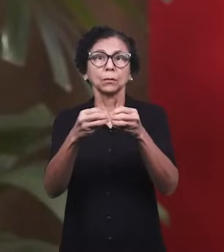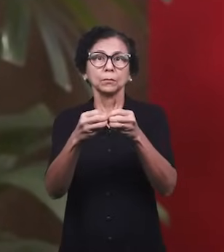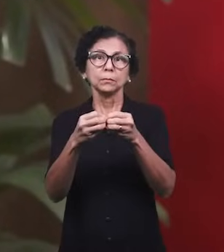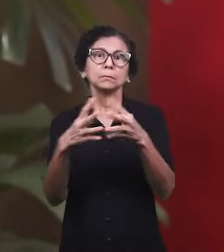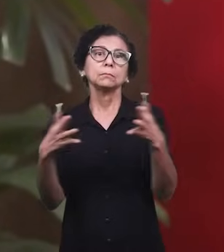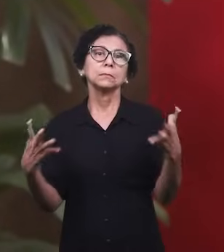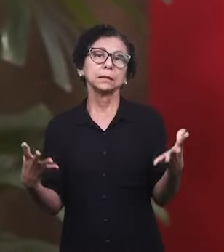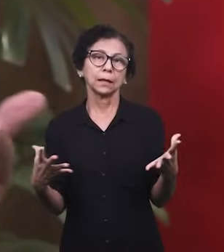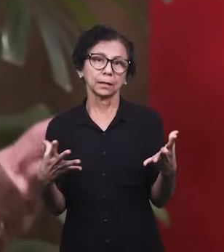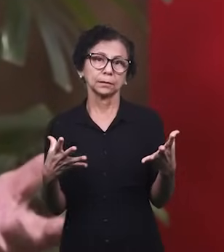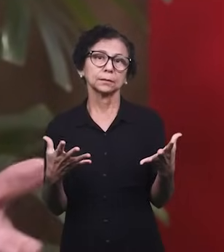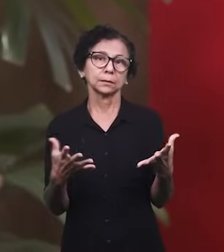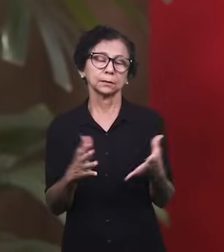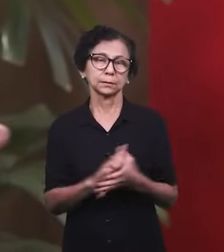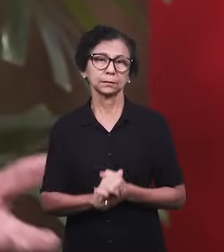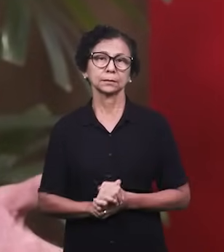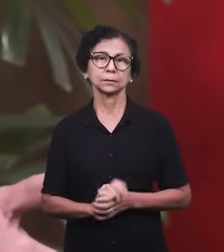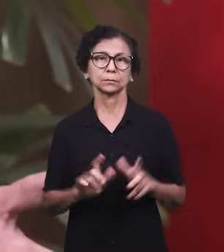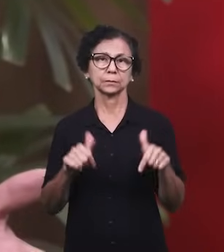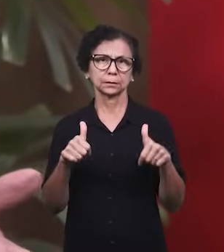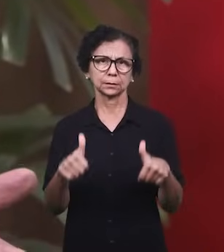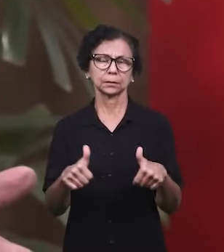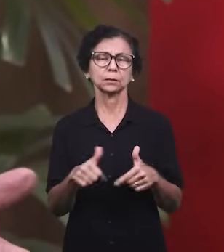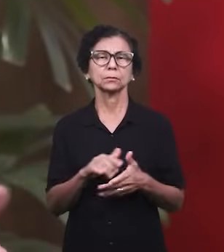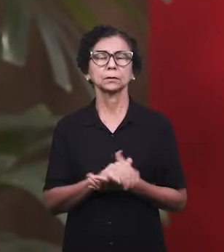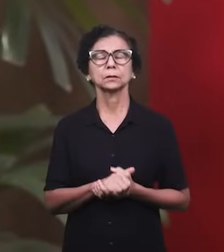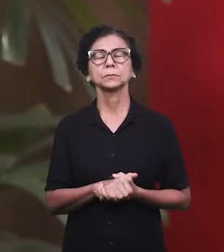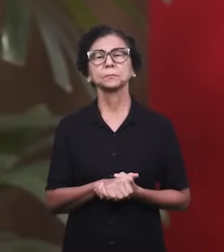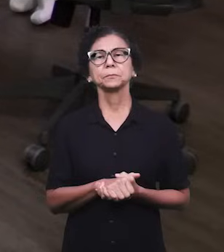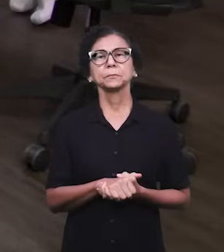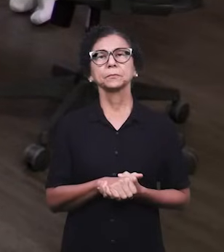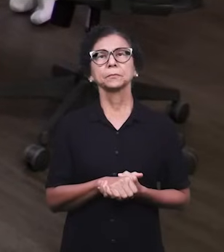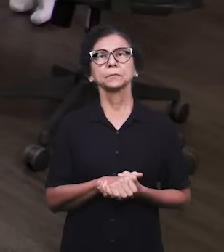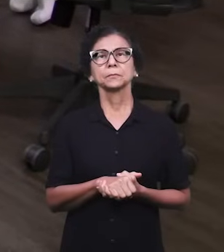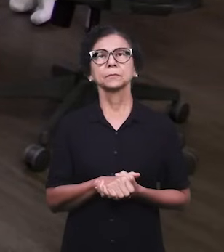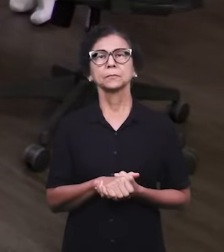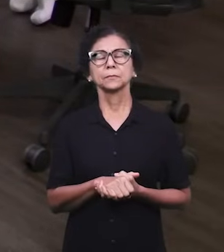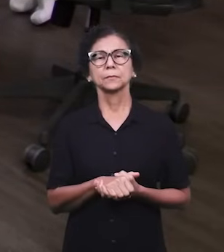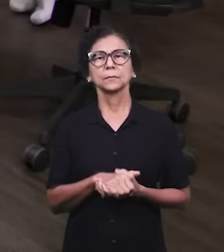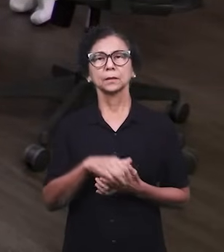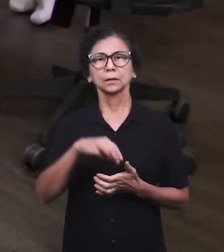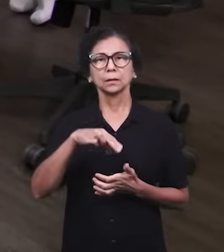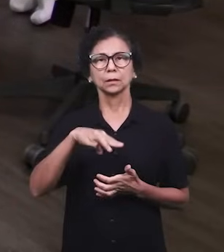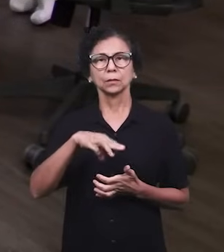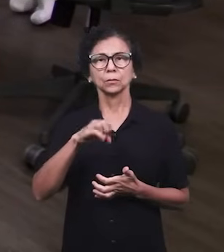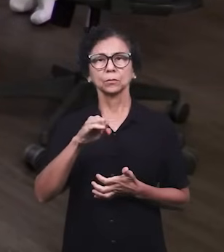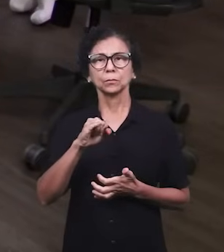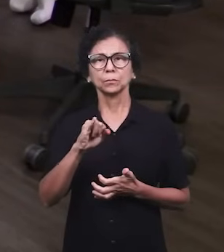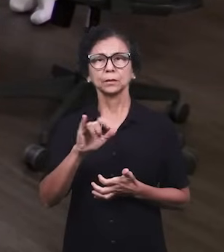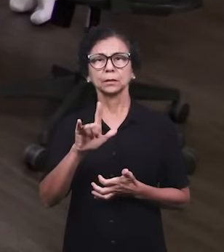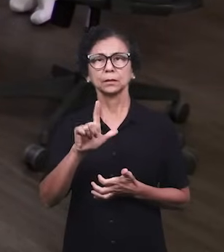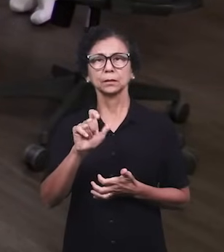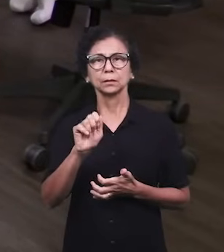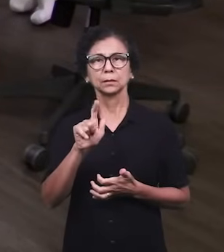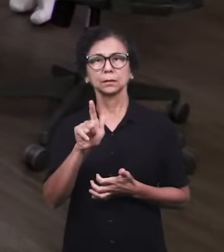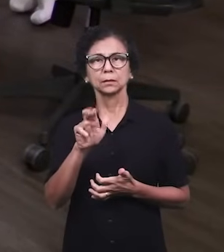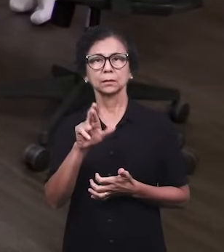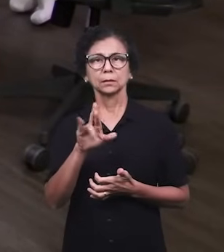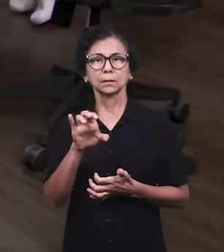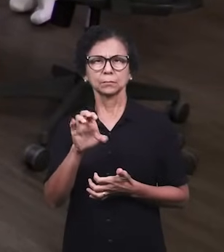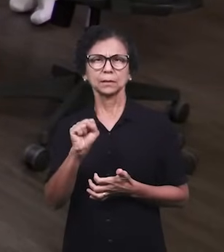de maravilha ou operação de milagres, que é a mesma coisa, é naquilo que, vamos dizer assim, é o sobrenatural,